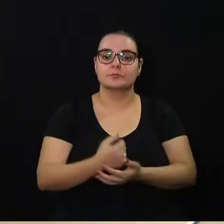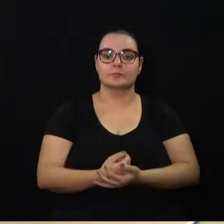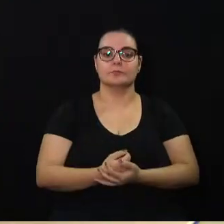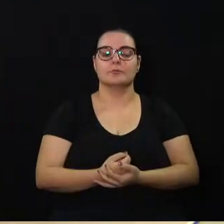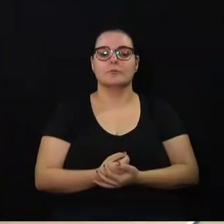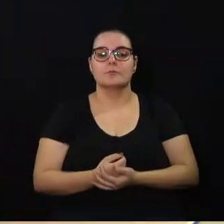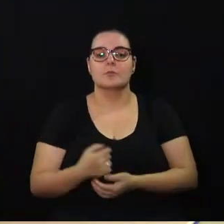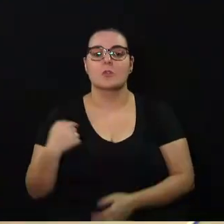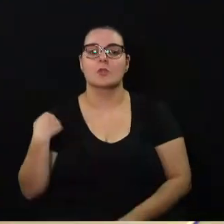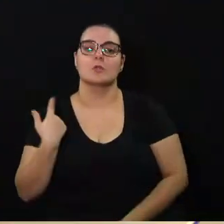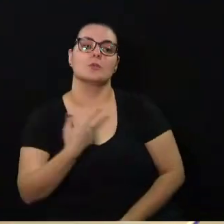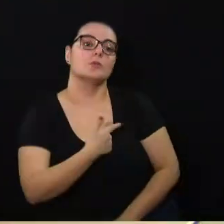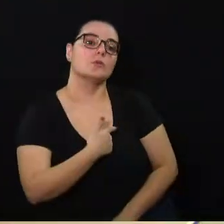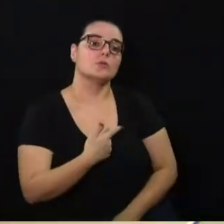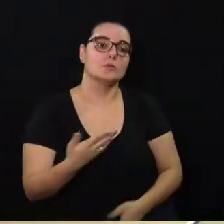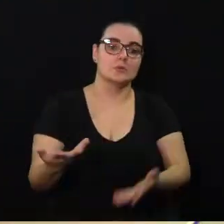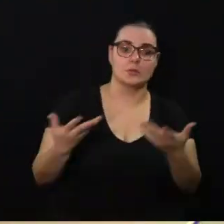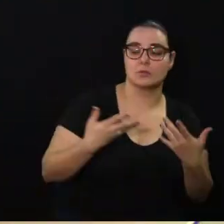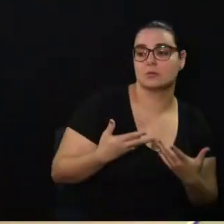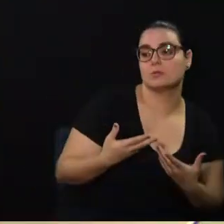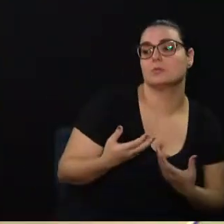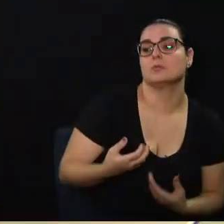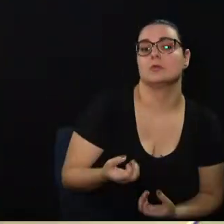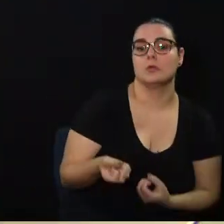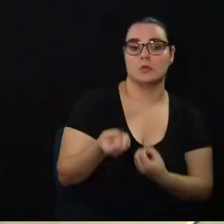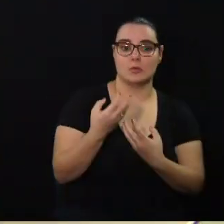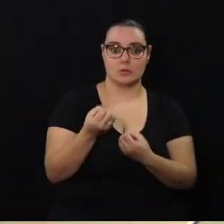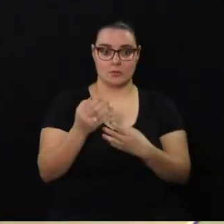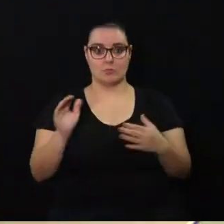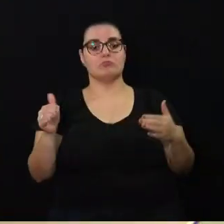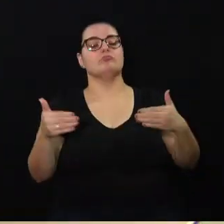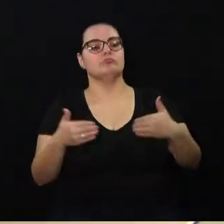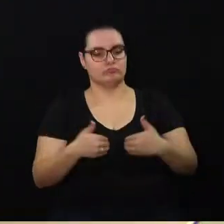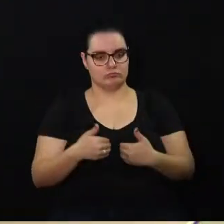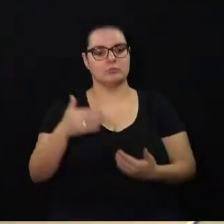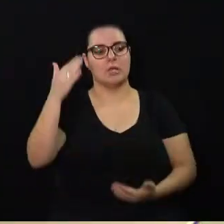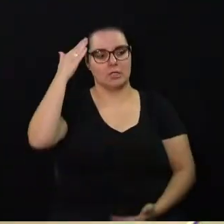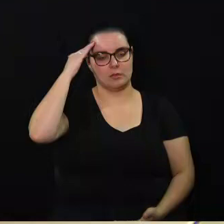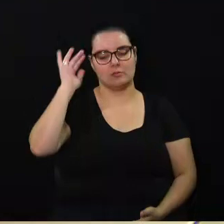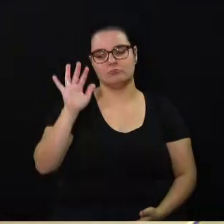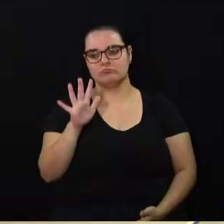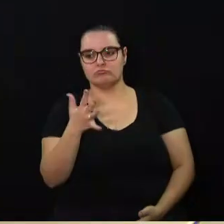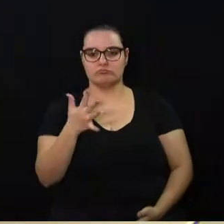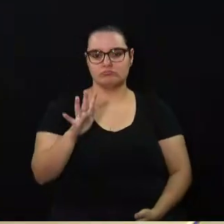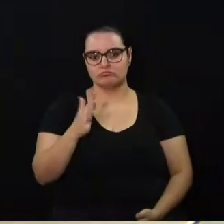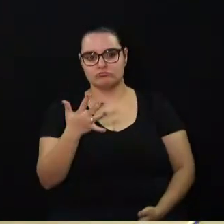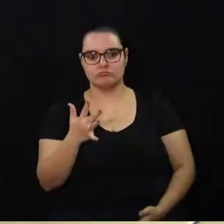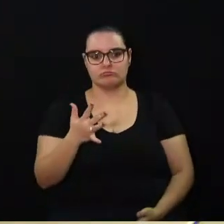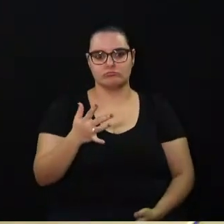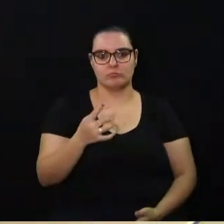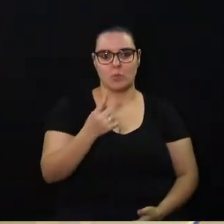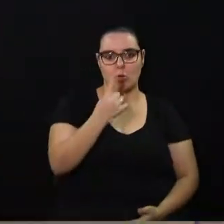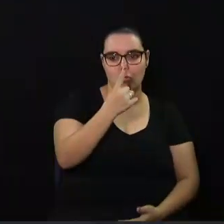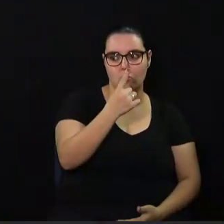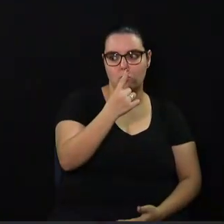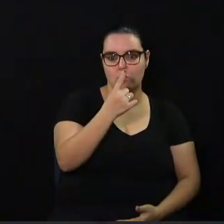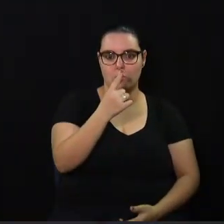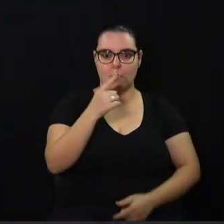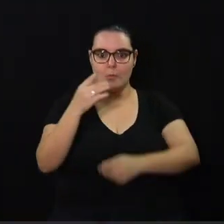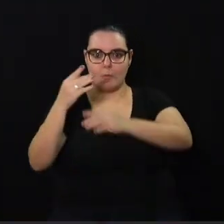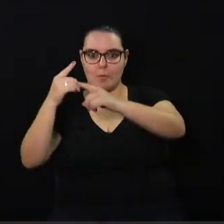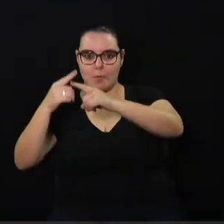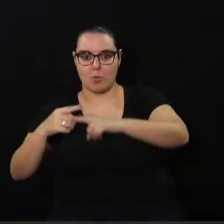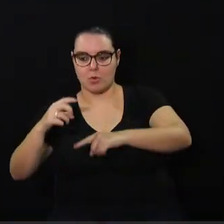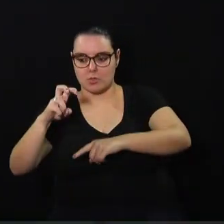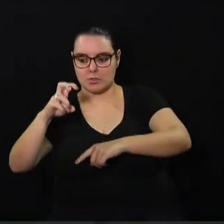trouxe alguns dados nesta sobre a incidência de autismo então a gente sabe que hoje tem mais ou menos a incidência de 1 para 59 na então cada